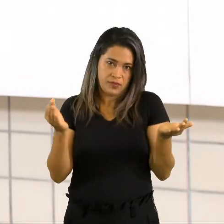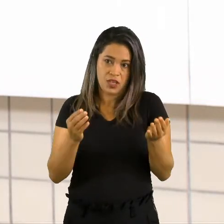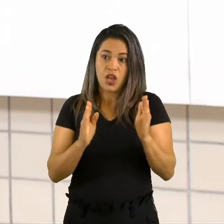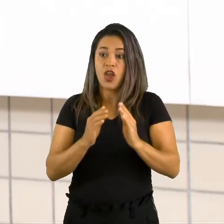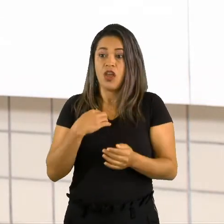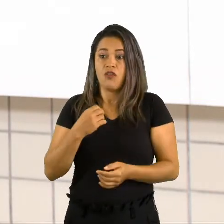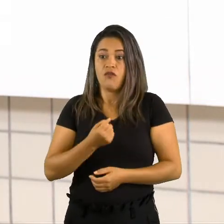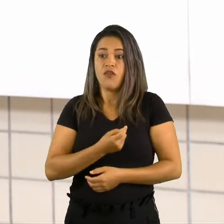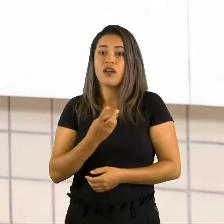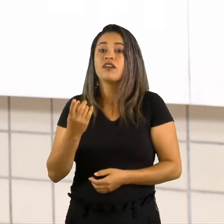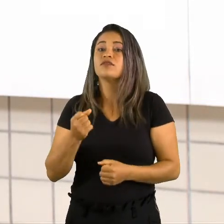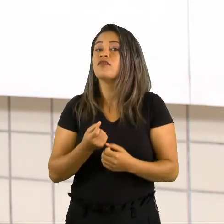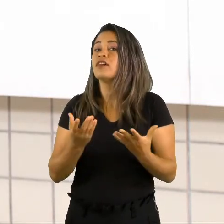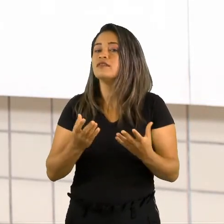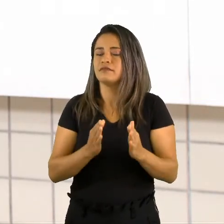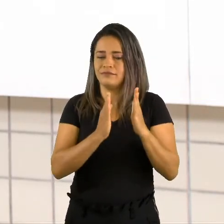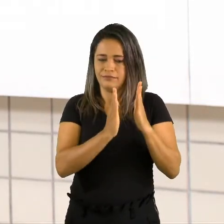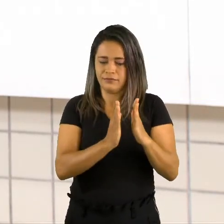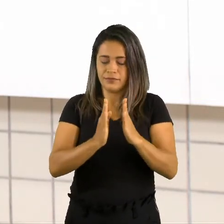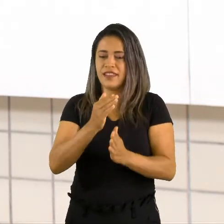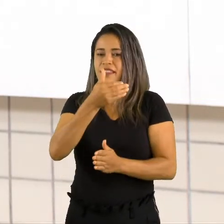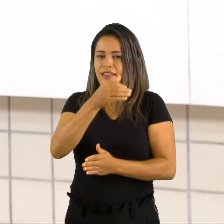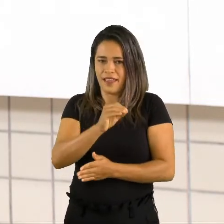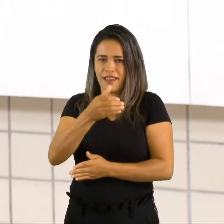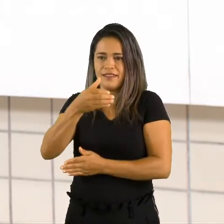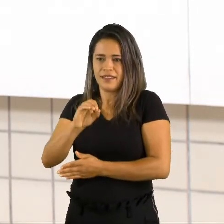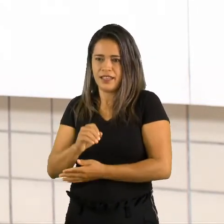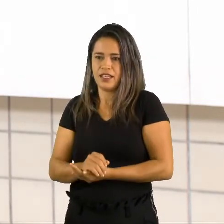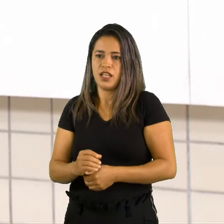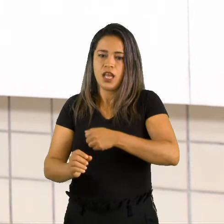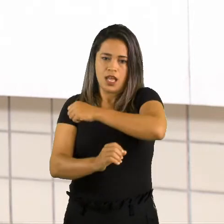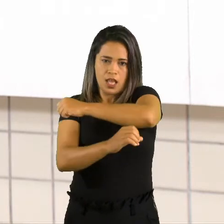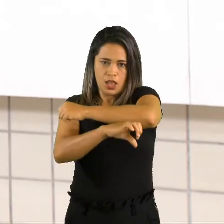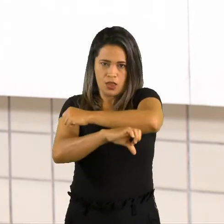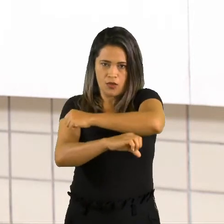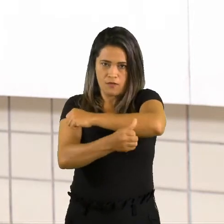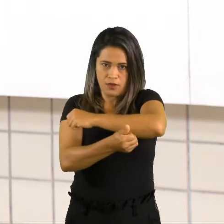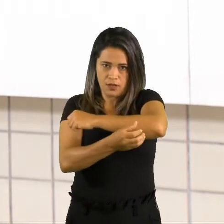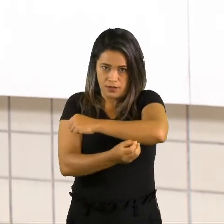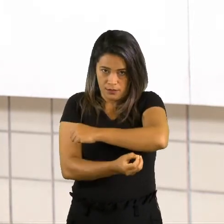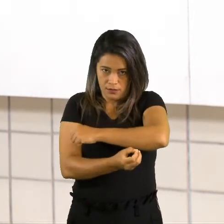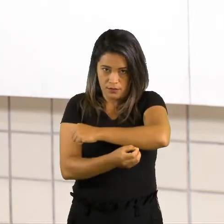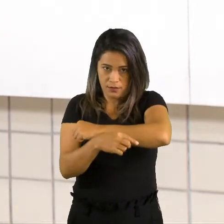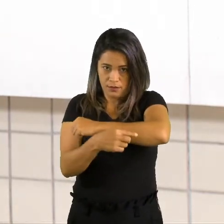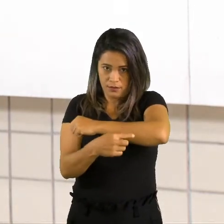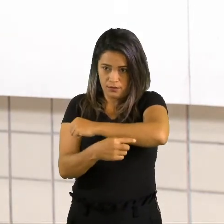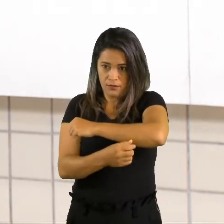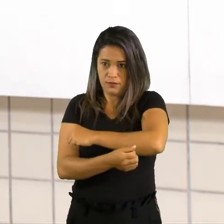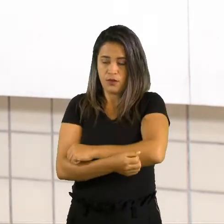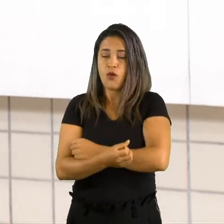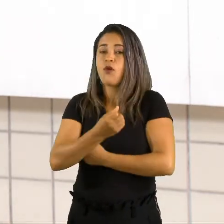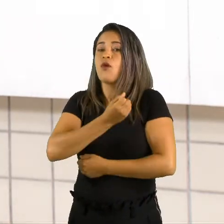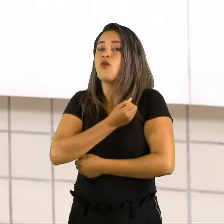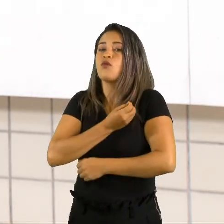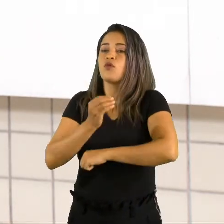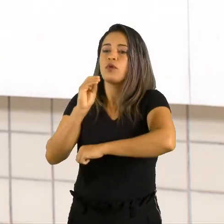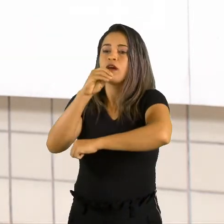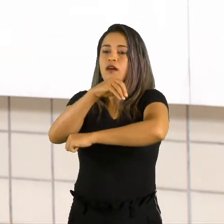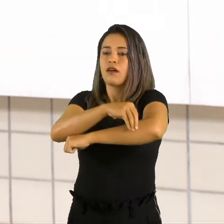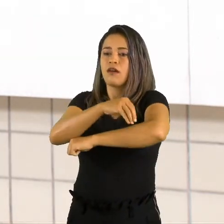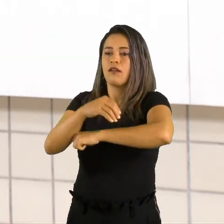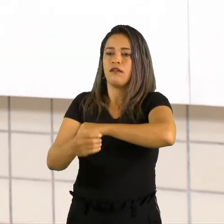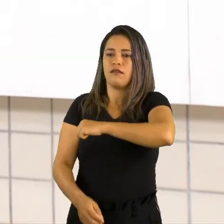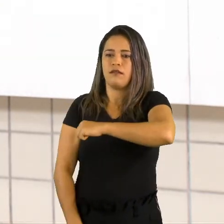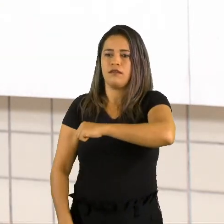De 10 em 10. Olha lá, 960, aqui seria o quê? Qual número nós colocaríamos ali se